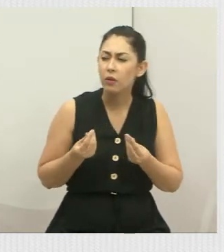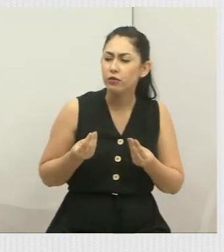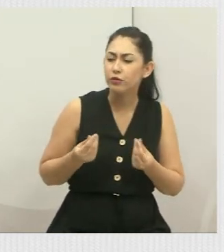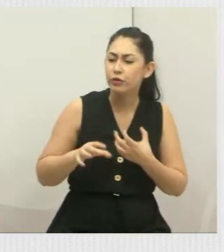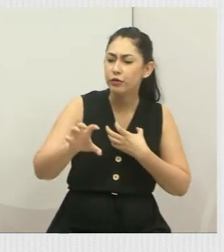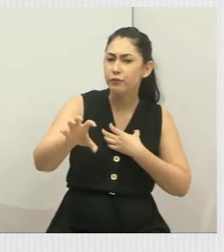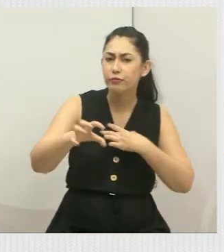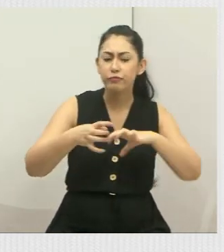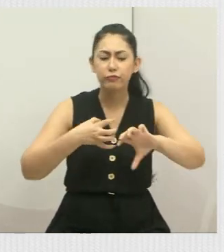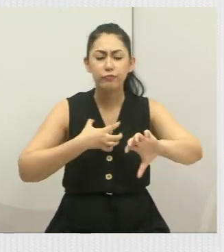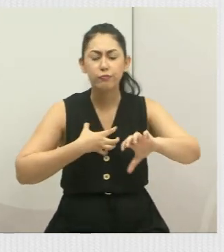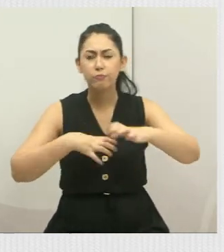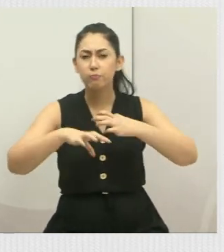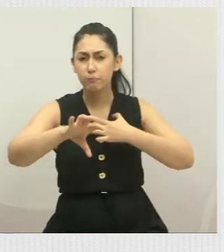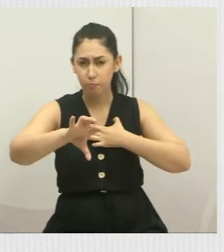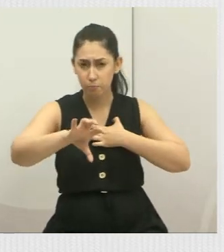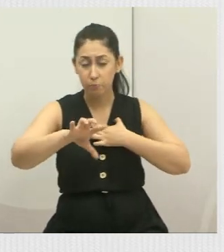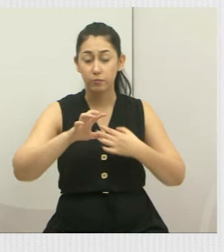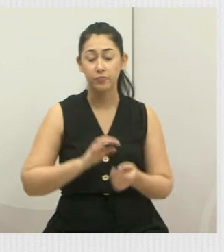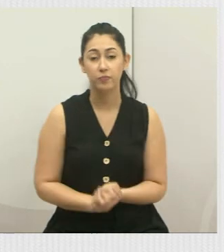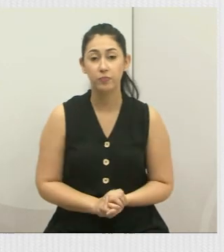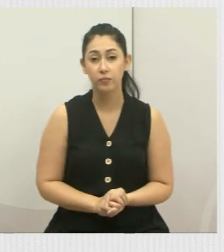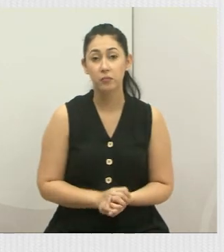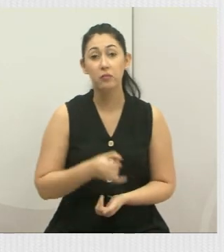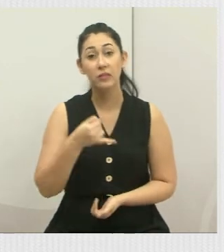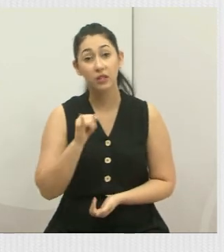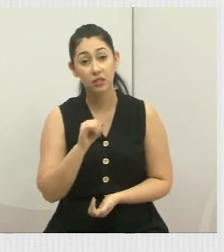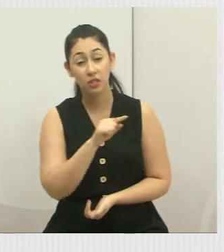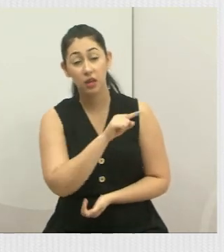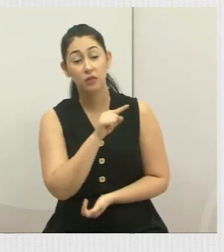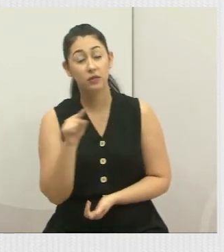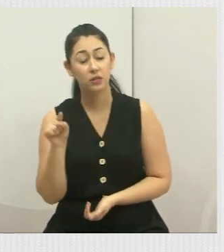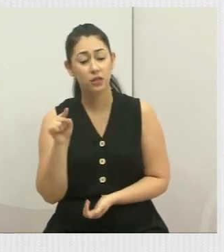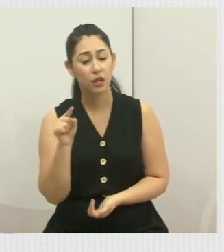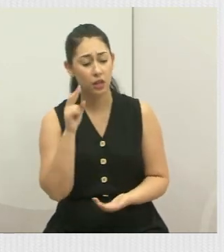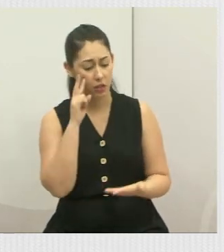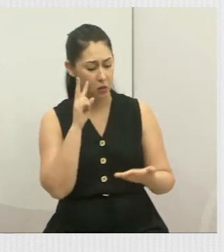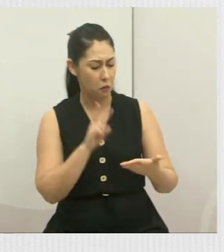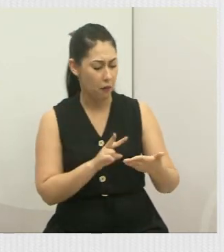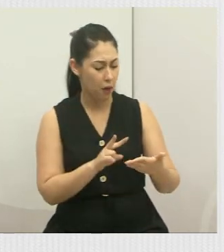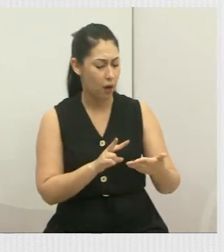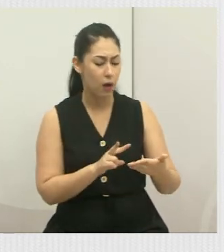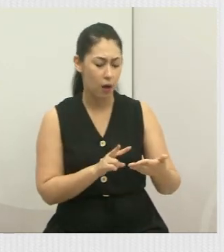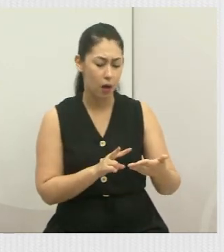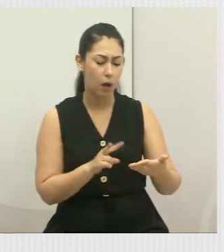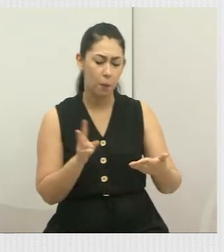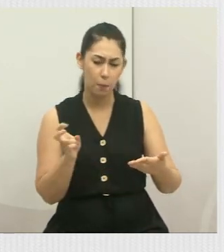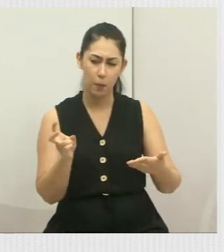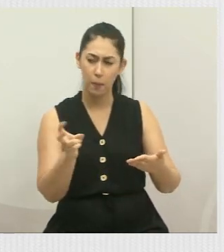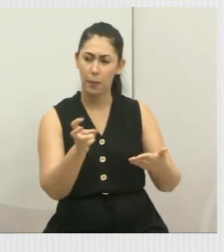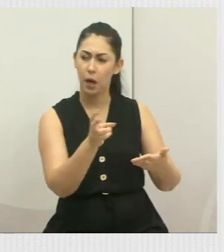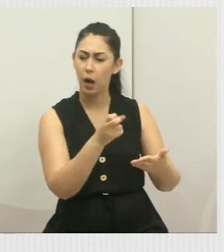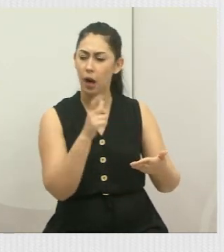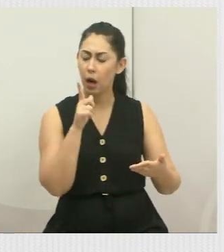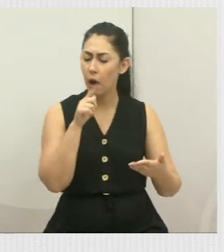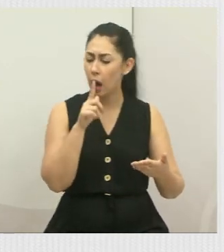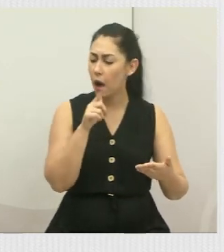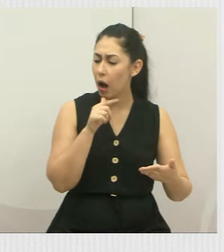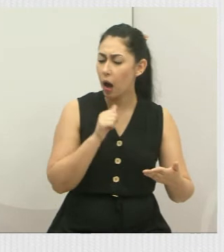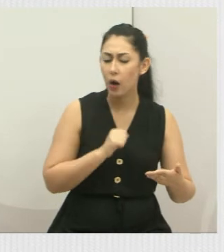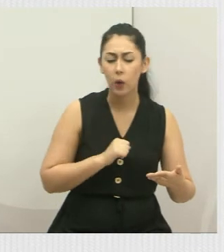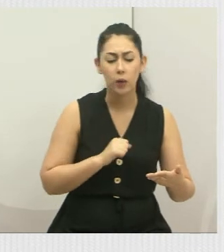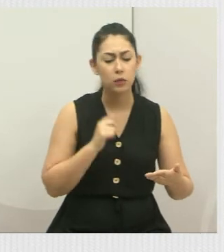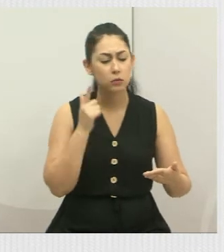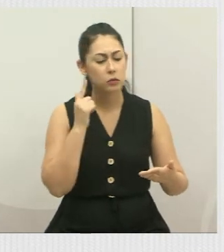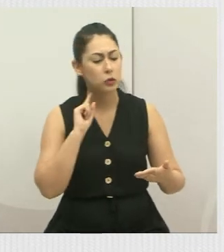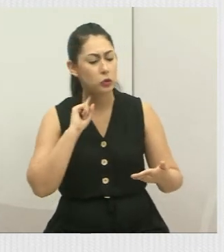sentir os senhores. Se vocês estão avaliando um pouco melhor a questão, por exemplo, de água, a questão de esgoto, um